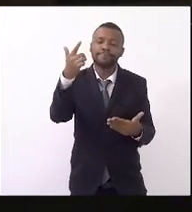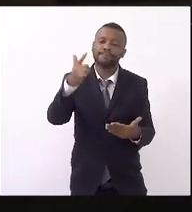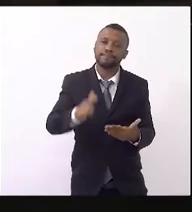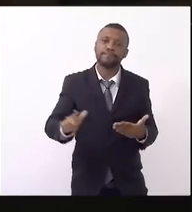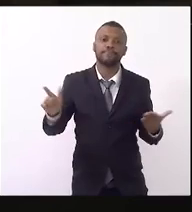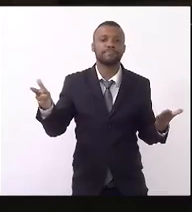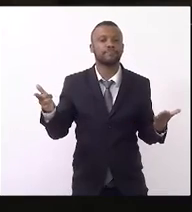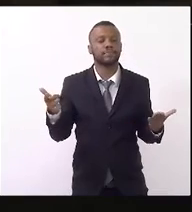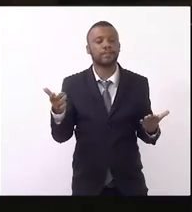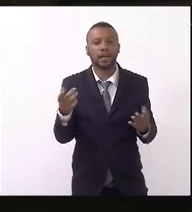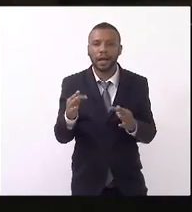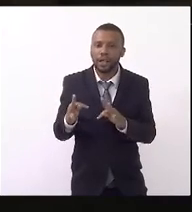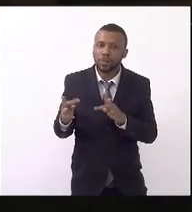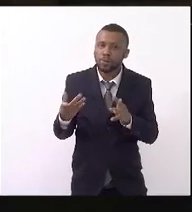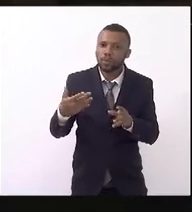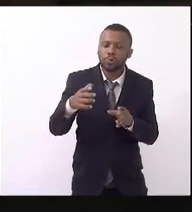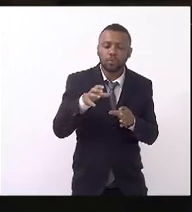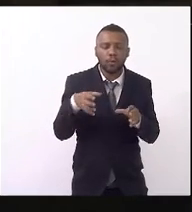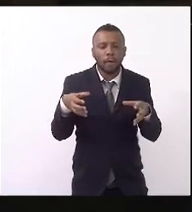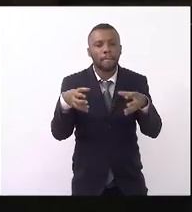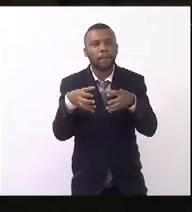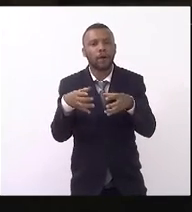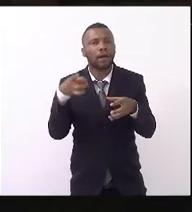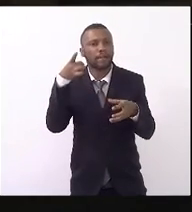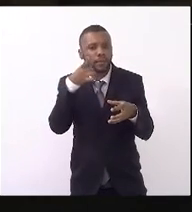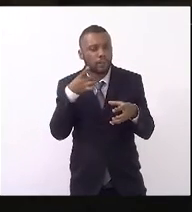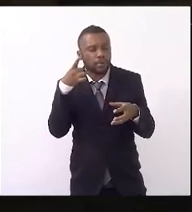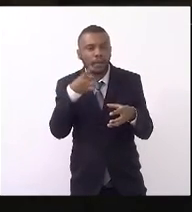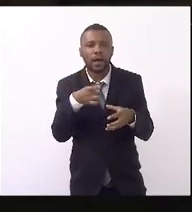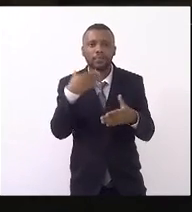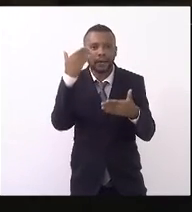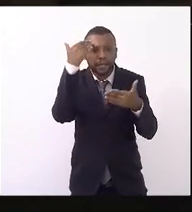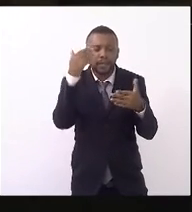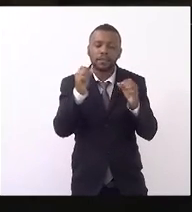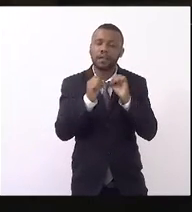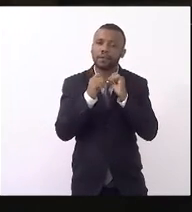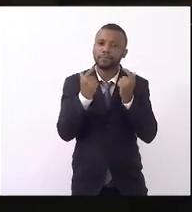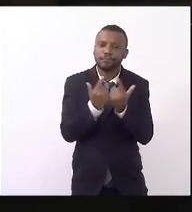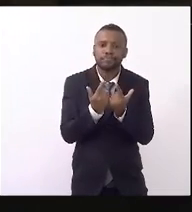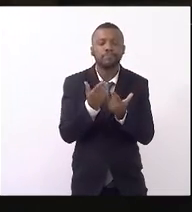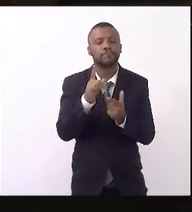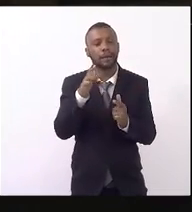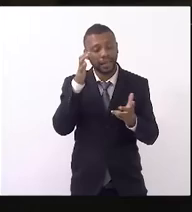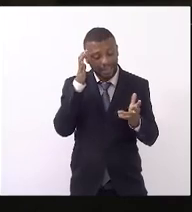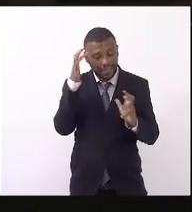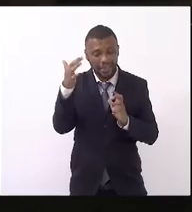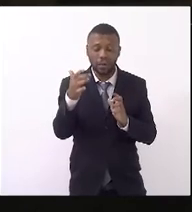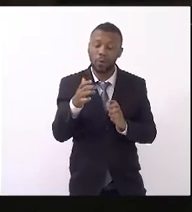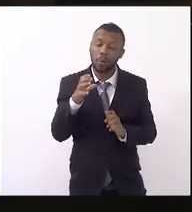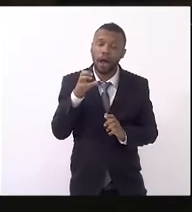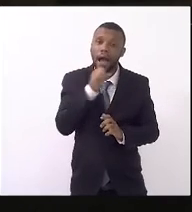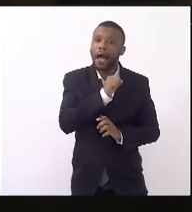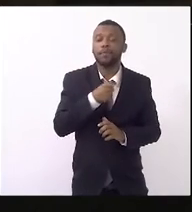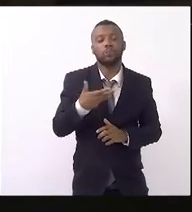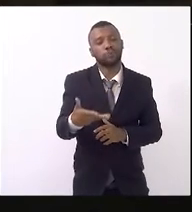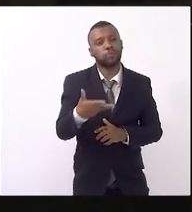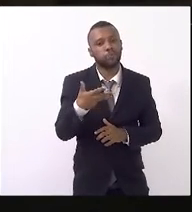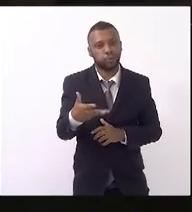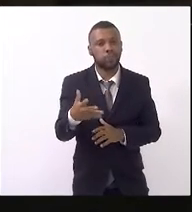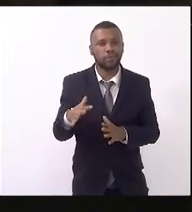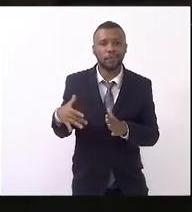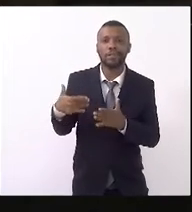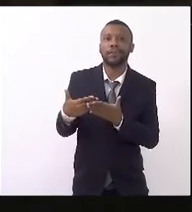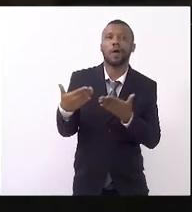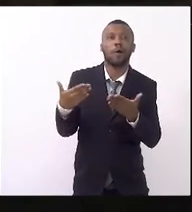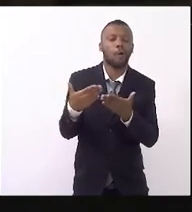vez, a todo o corpo de deputados, a esta casa, pela celeridade na decisão que foi tomada hoje